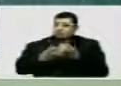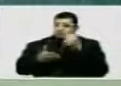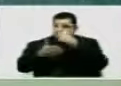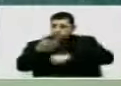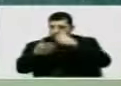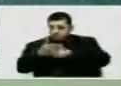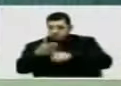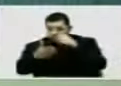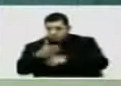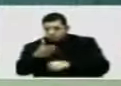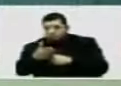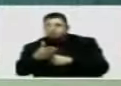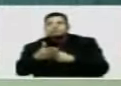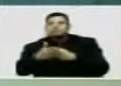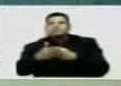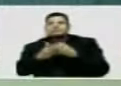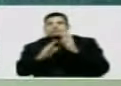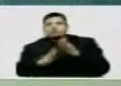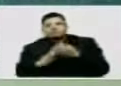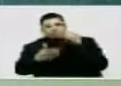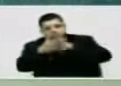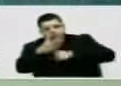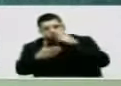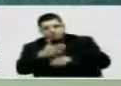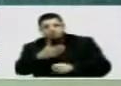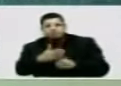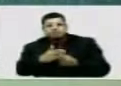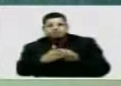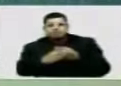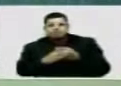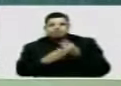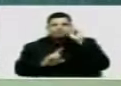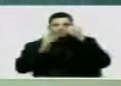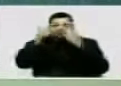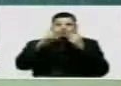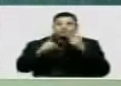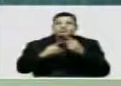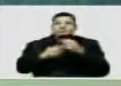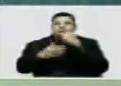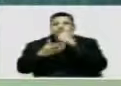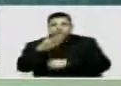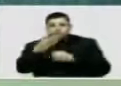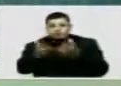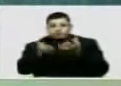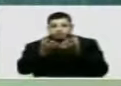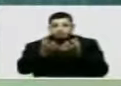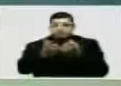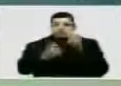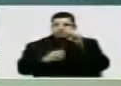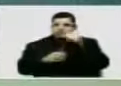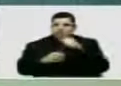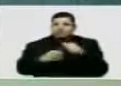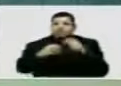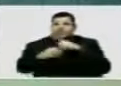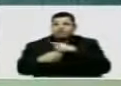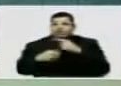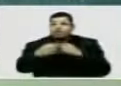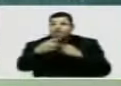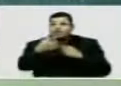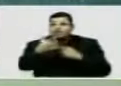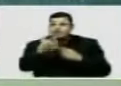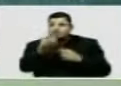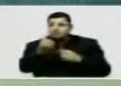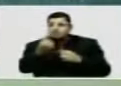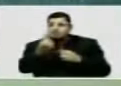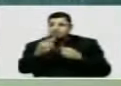uma luta de resistência, ela é uma luta de gestos. Uma luta em que existem 26